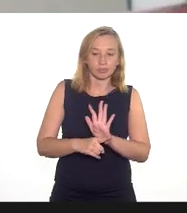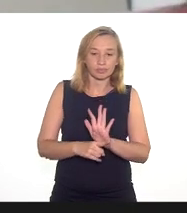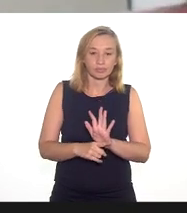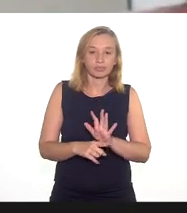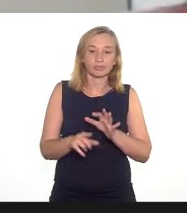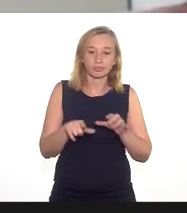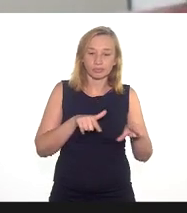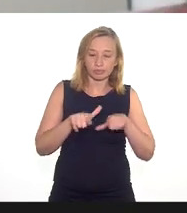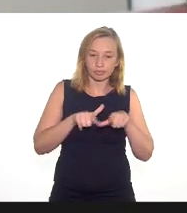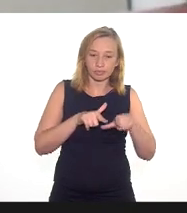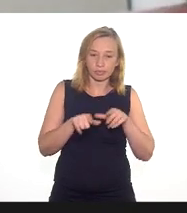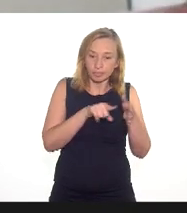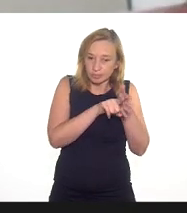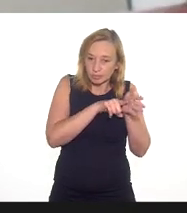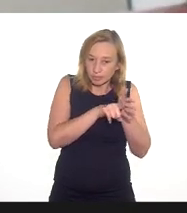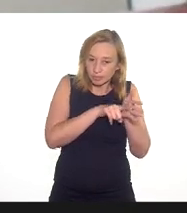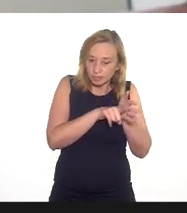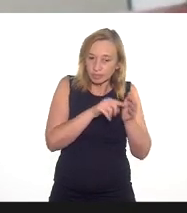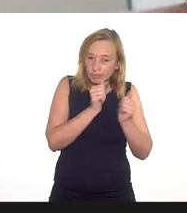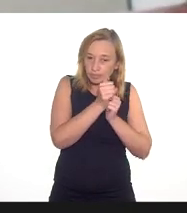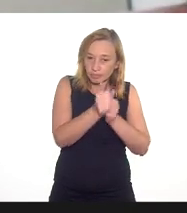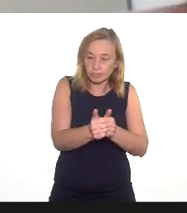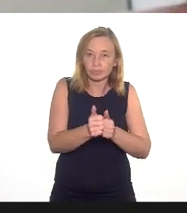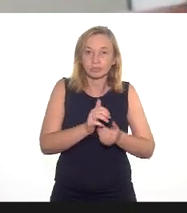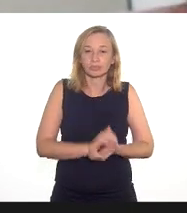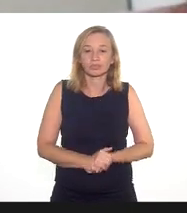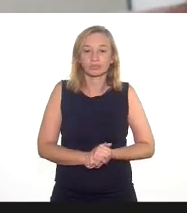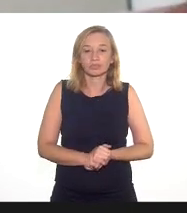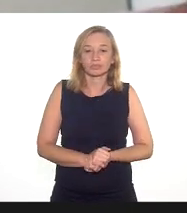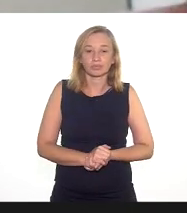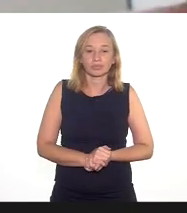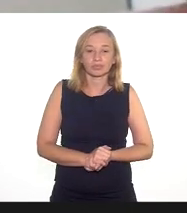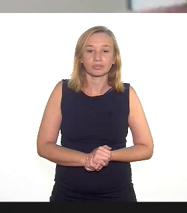o nosso trabalho aí de fiscalizar, de acompanhar,